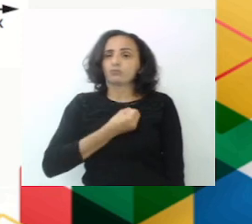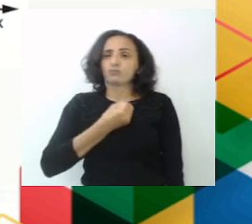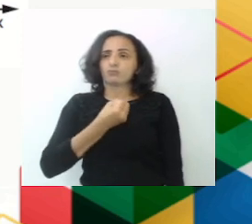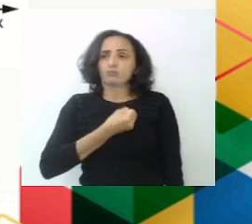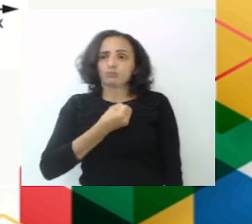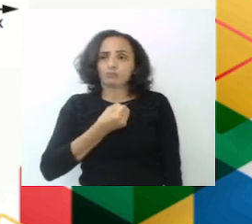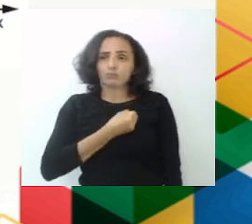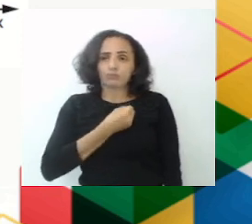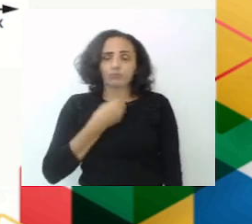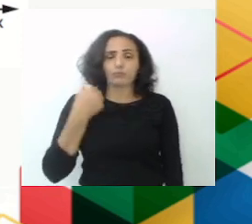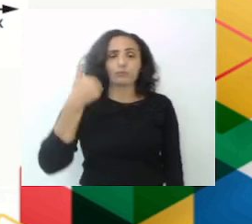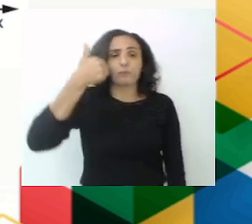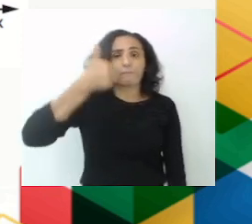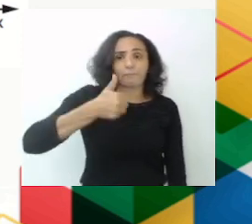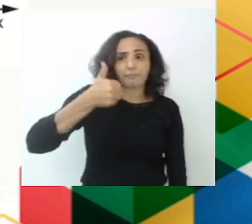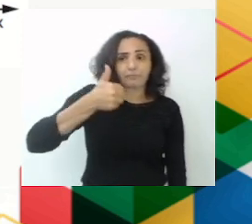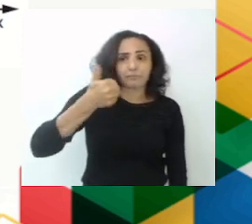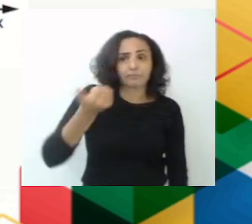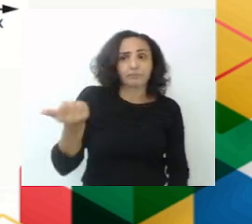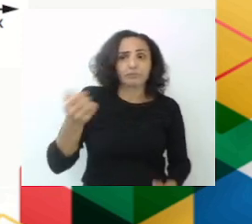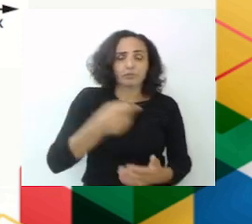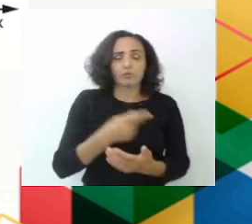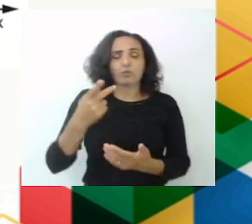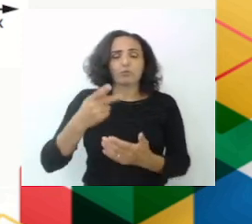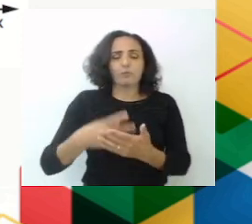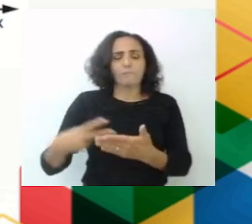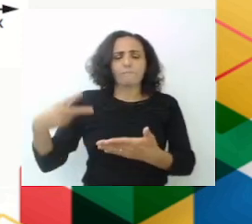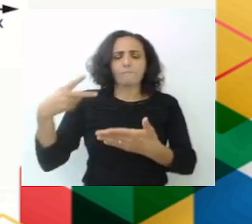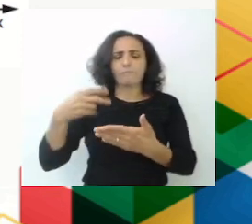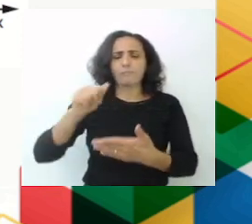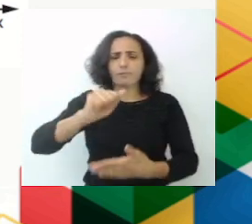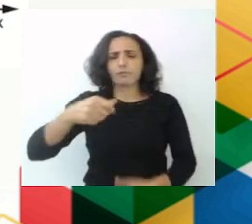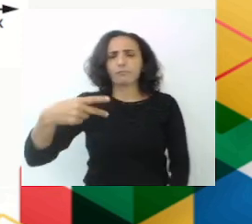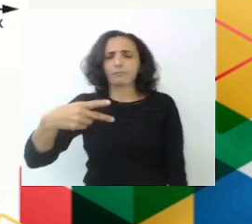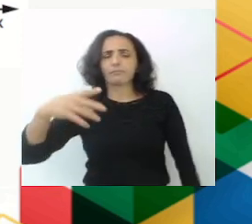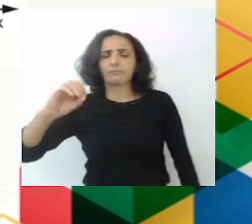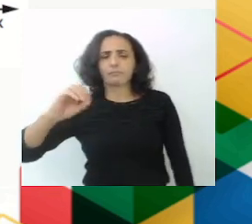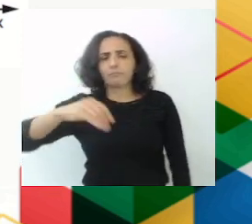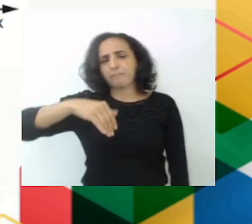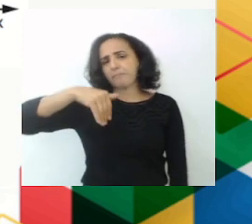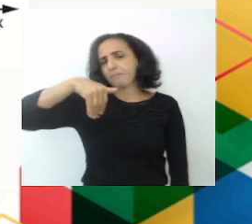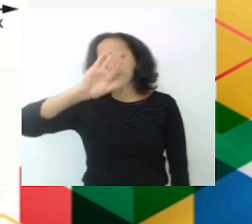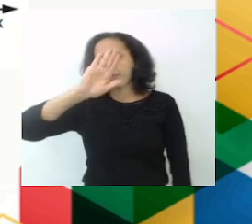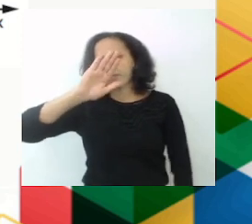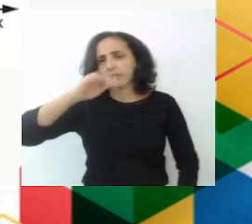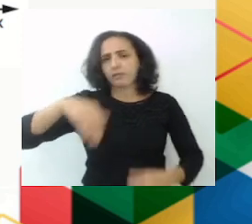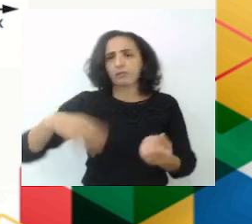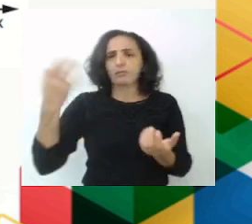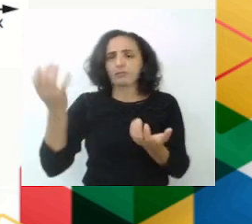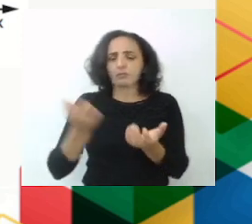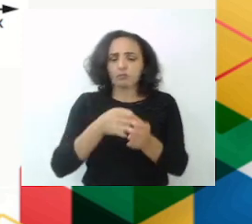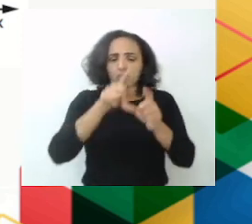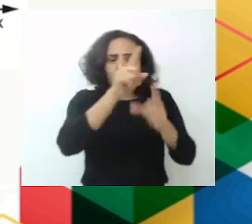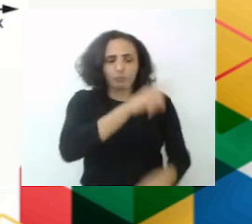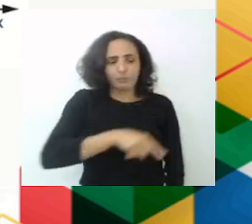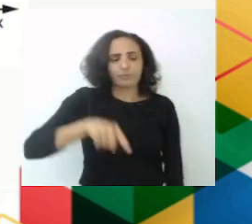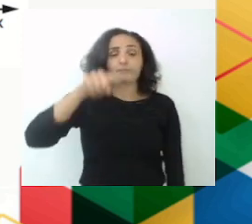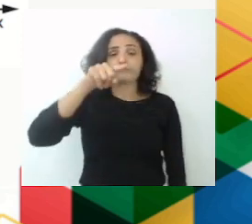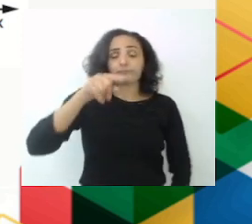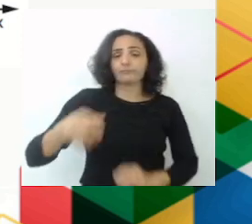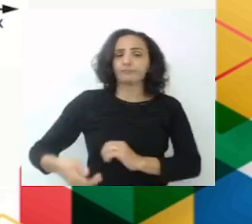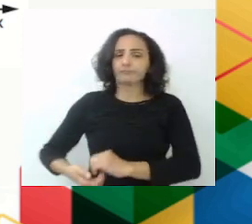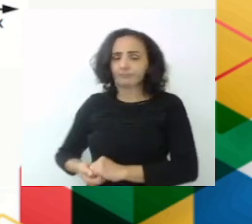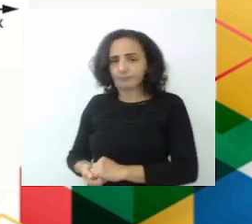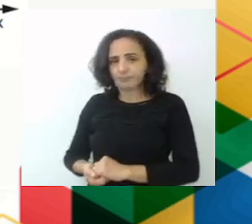número positivo, um número maior do que zero, a parábola vai estar com a abertura para cima.